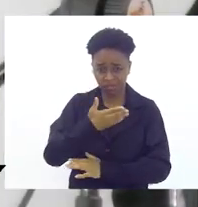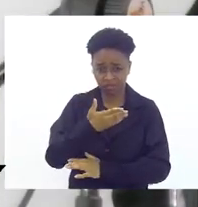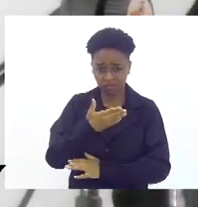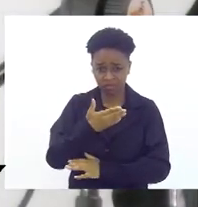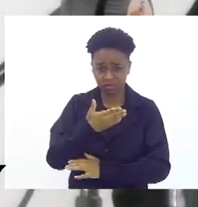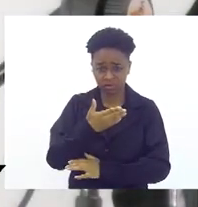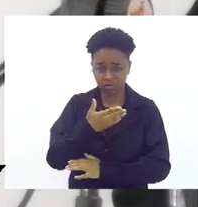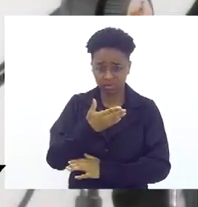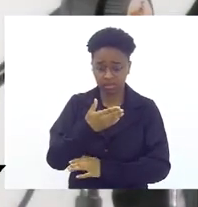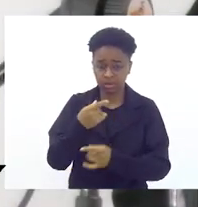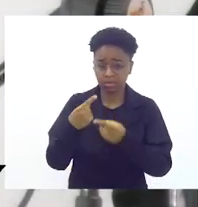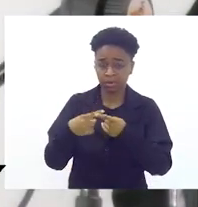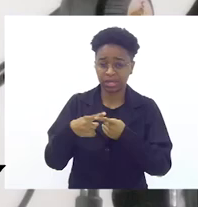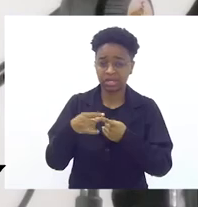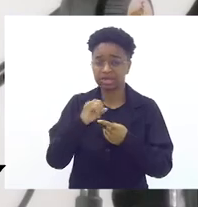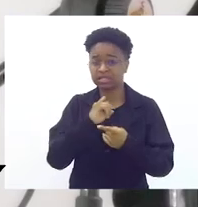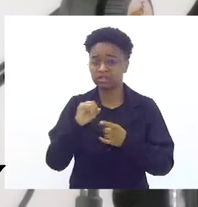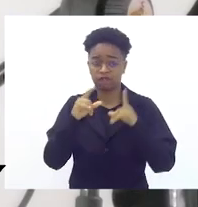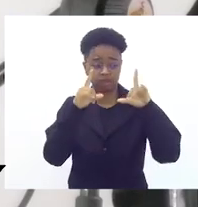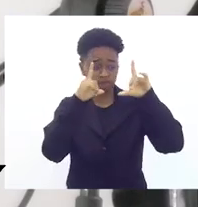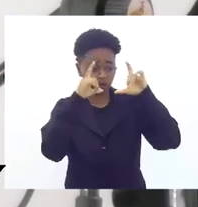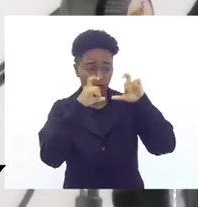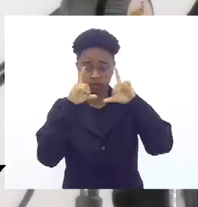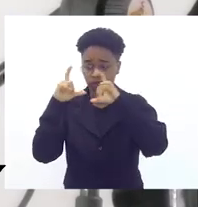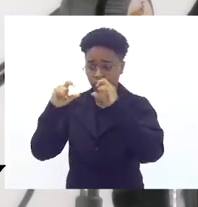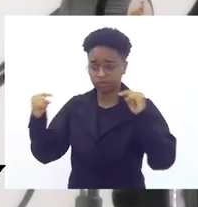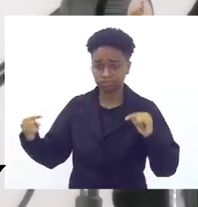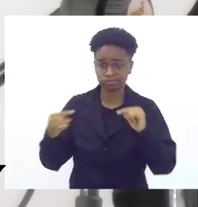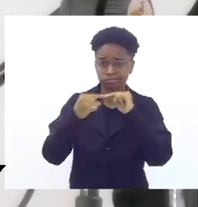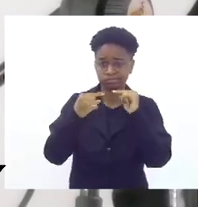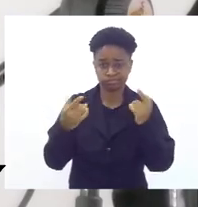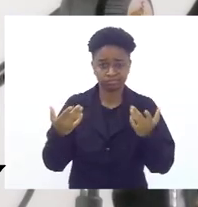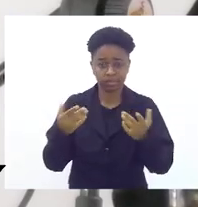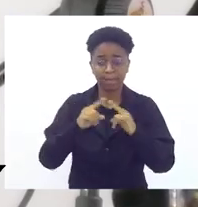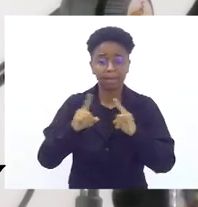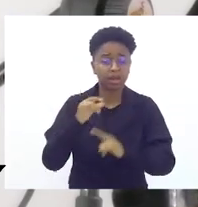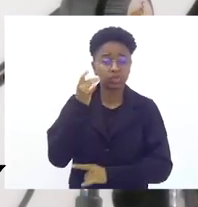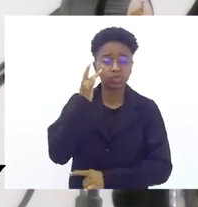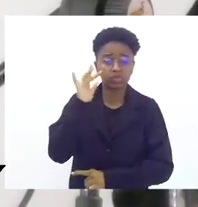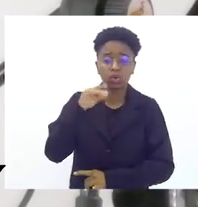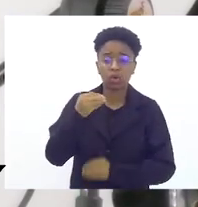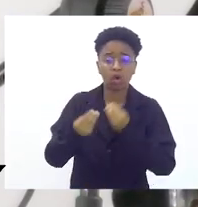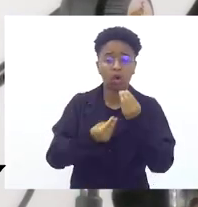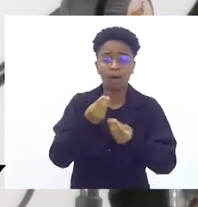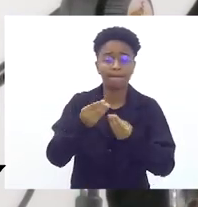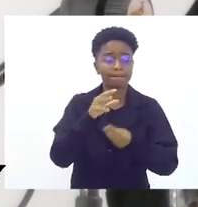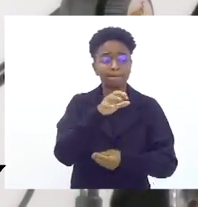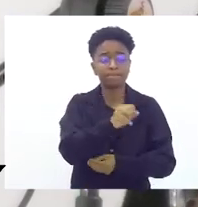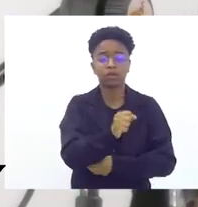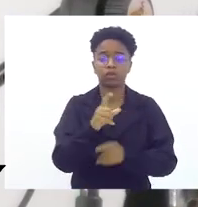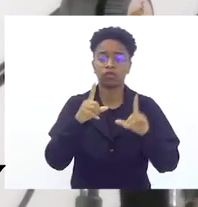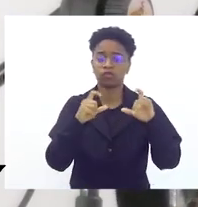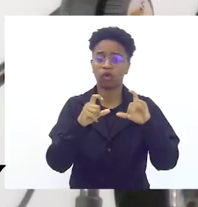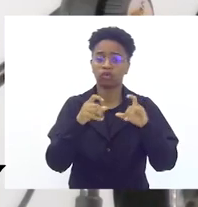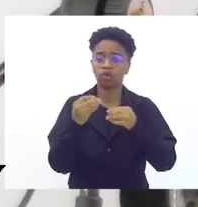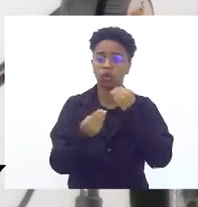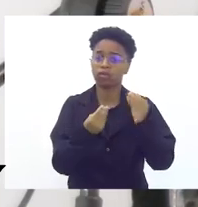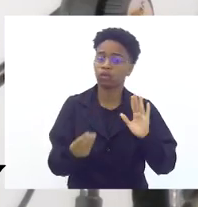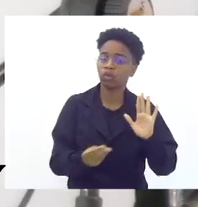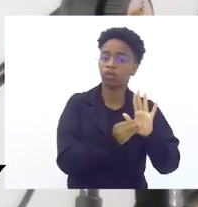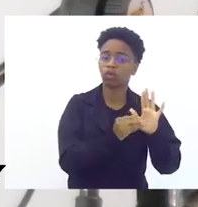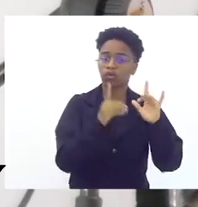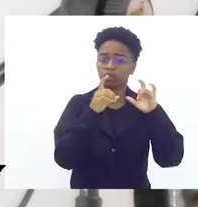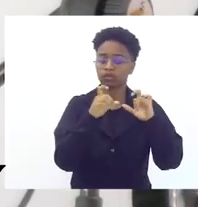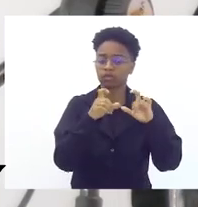robusto ter uma foto em alguém não algo de fotografia sem nem saber como Aquela foto foi parar naquele álbum